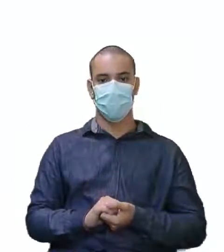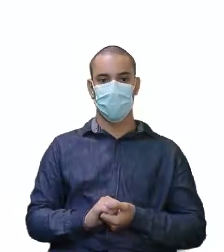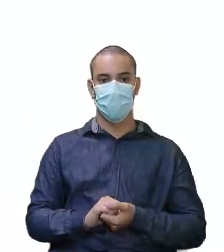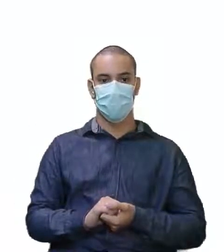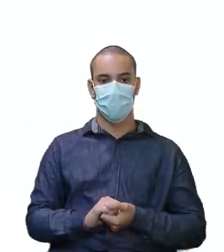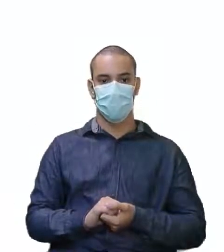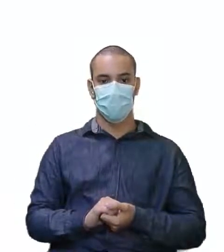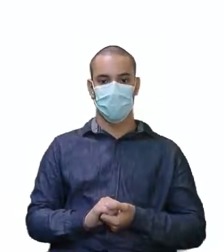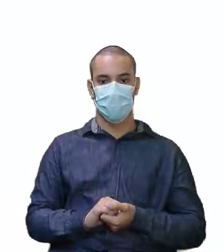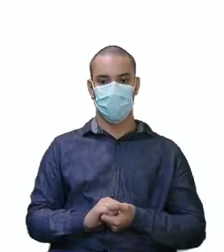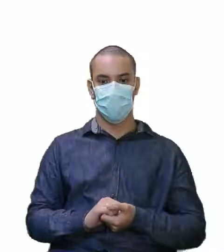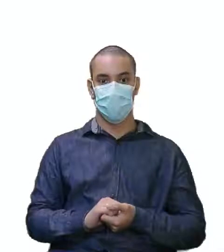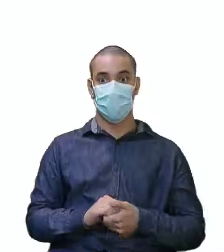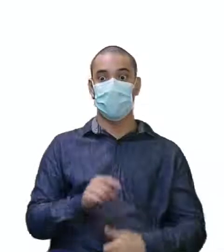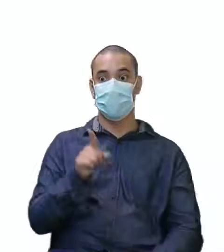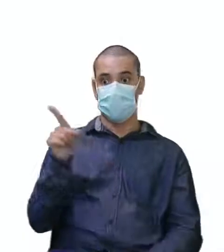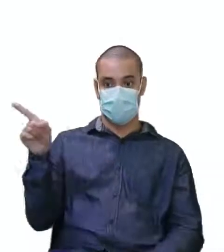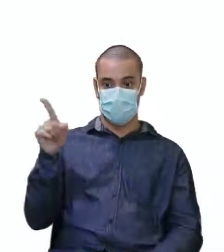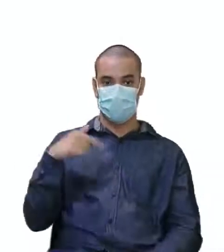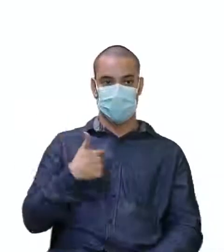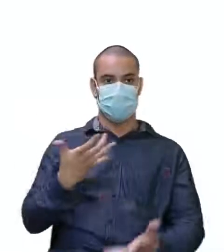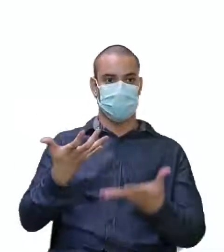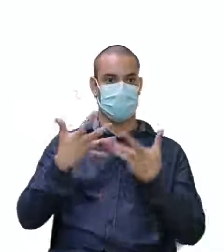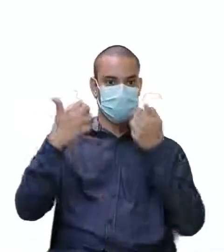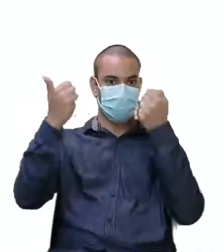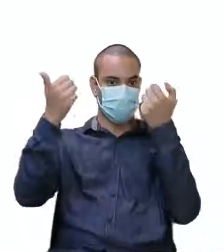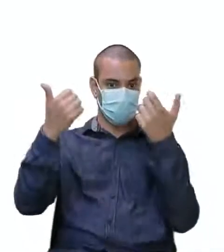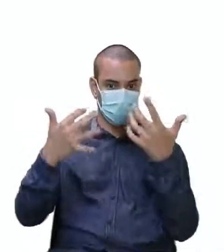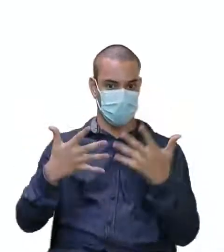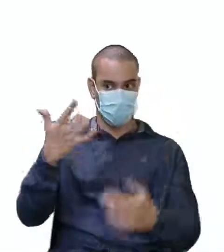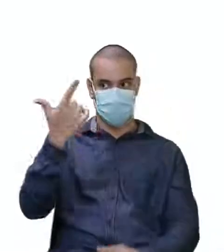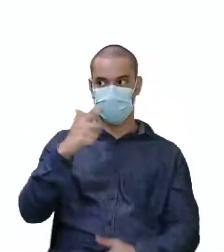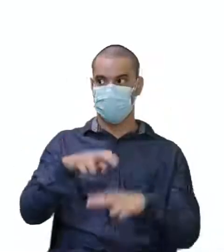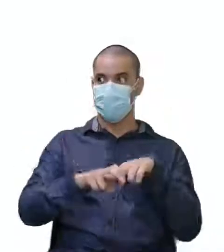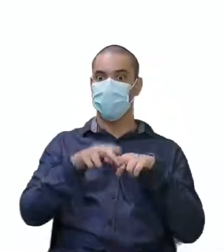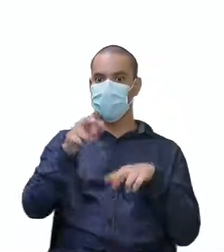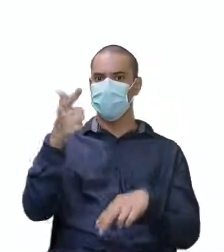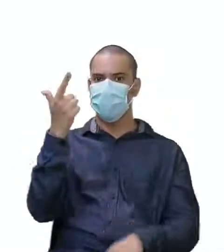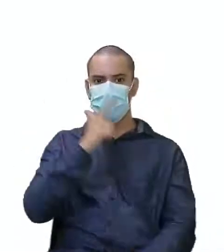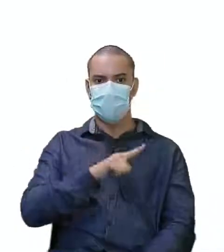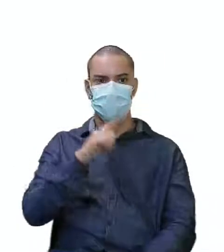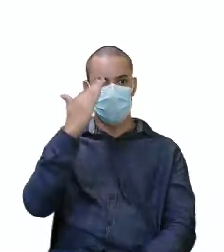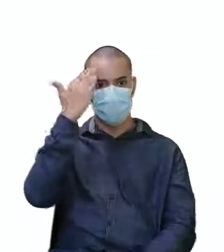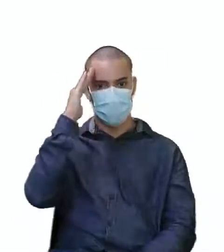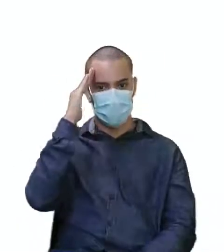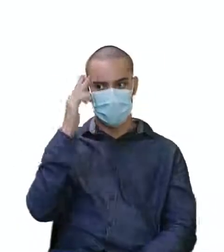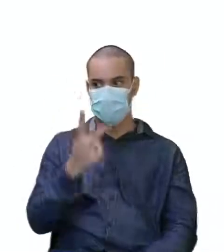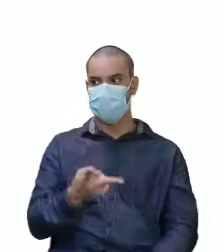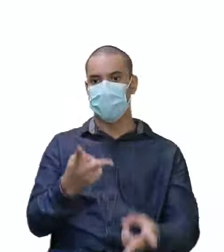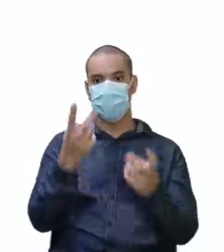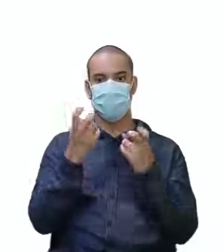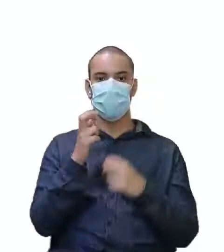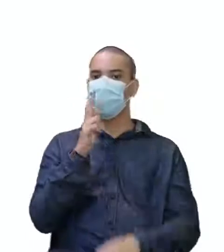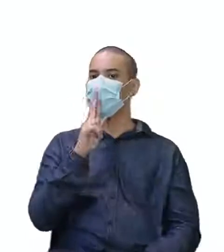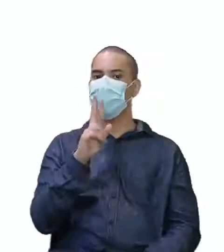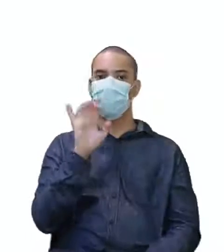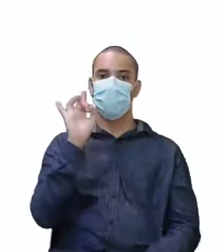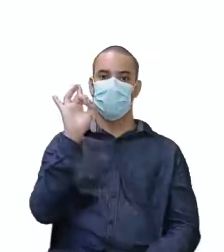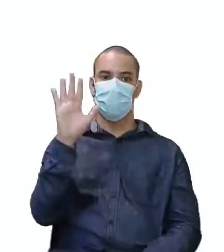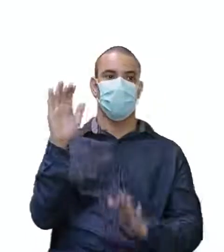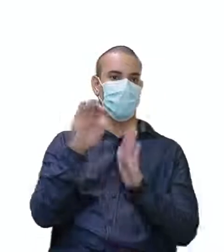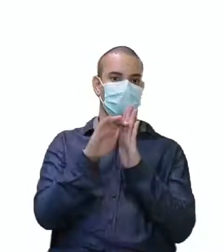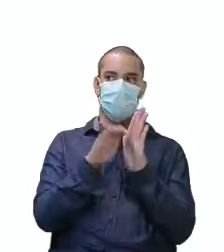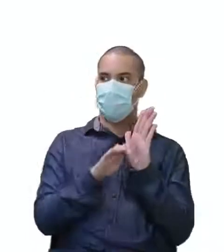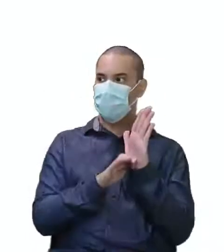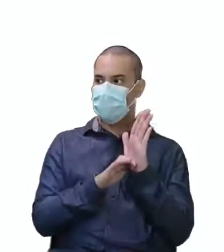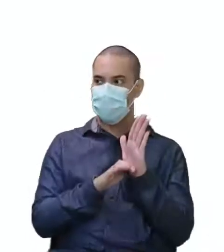Aqui mudou, eu vou voltar aqui porque eu quero discutir mais esse slide aqui. Então, você consegue perceber que não é só um fator que está em jogo.